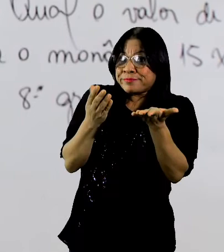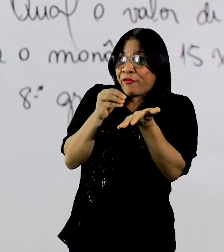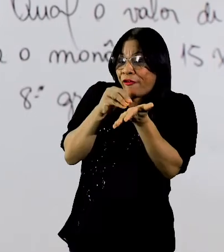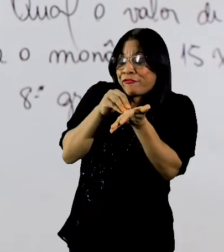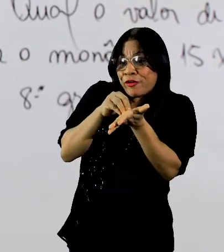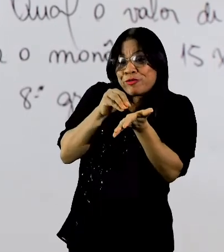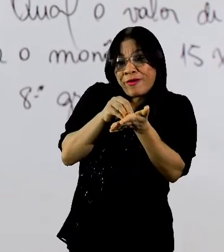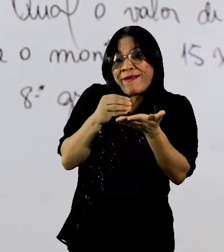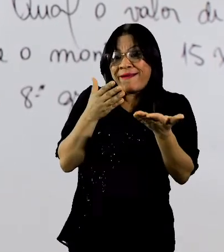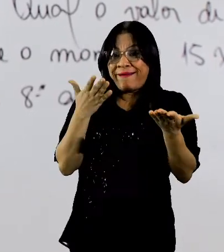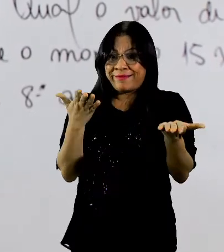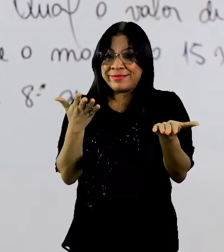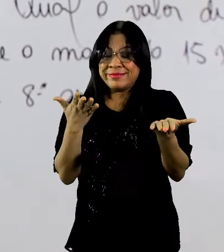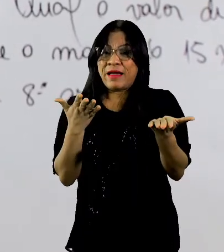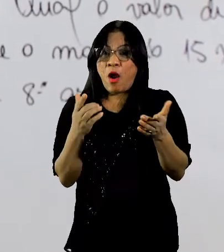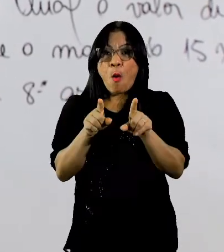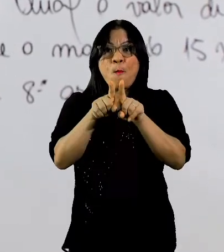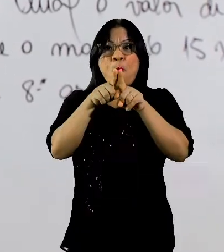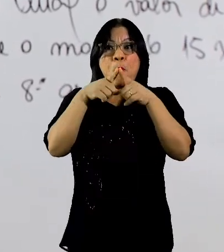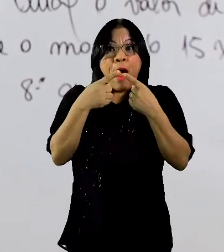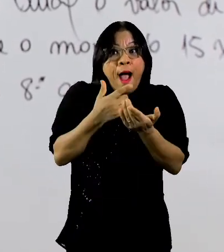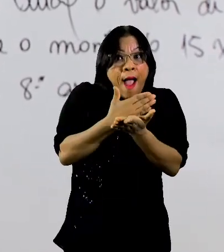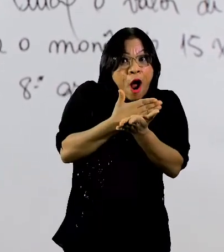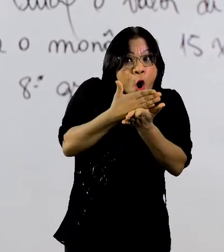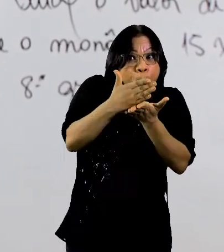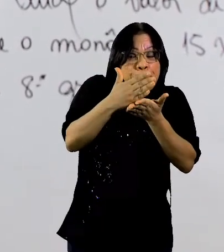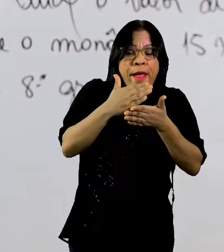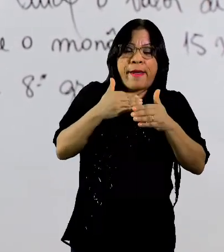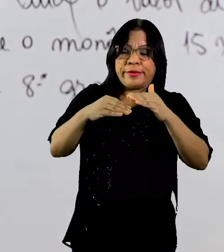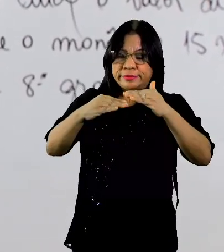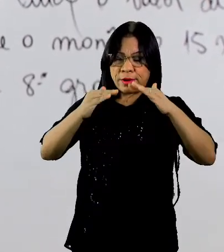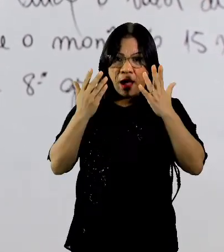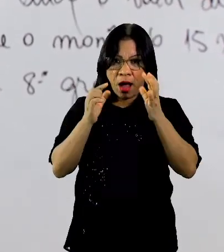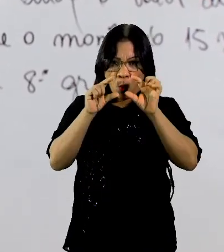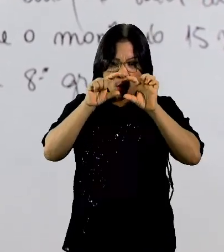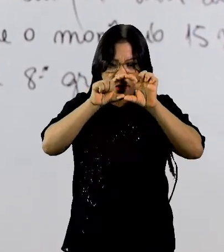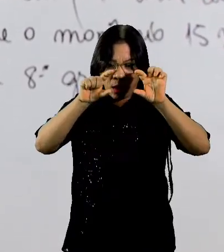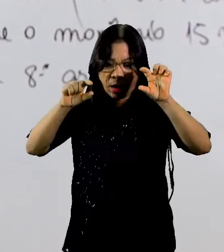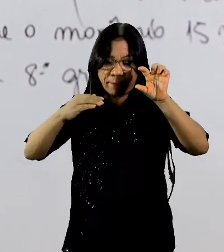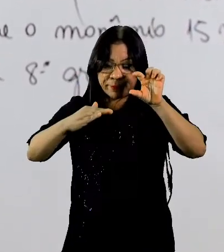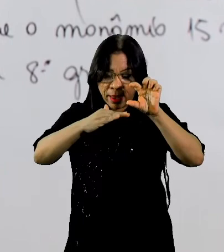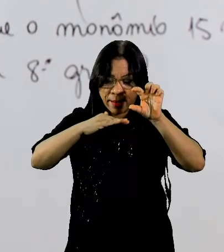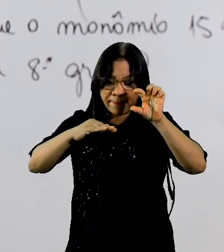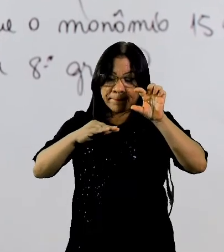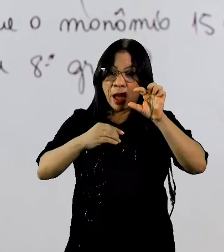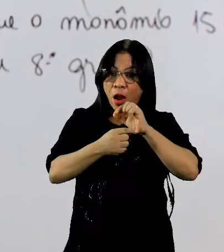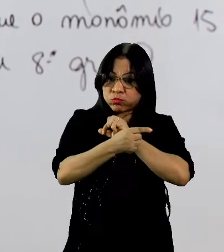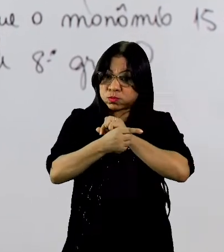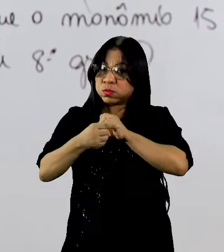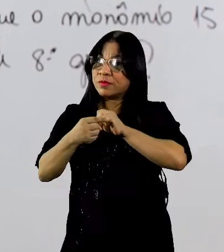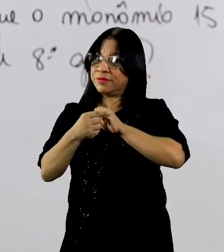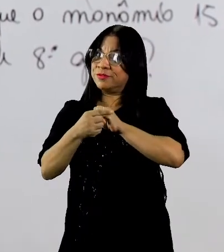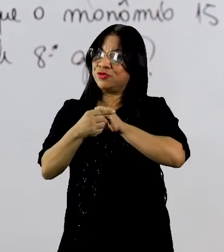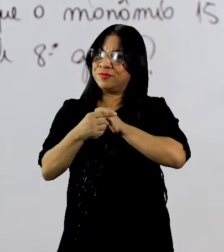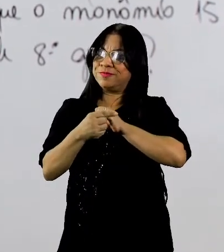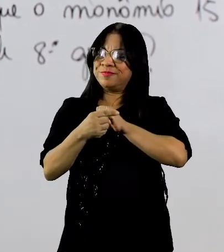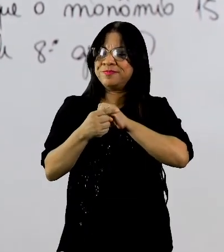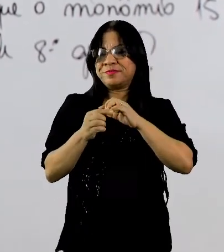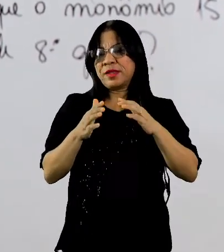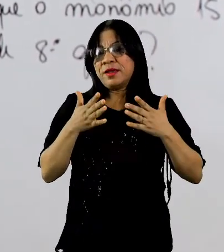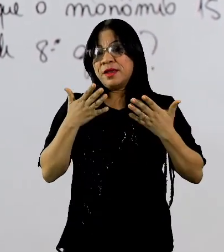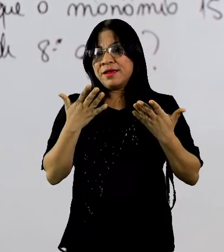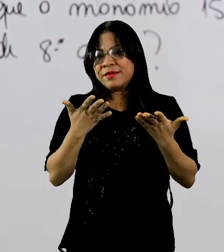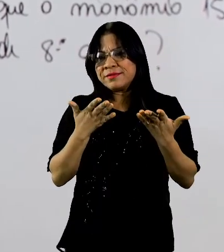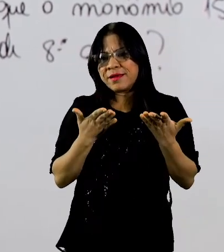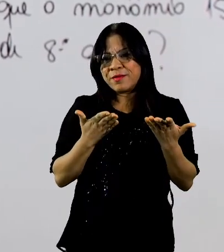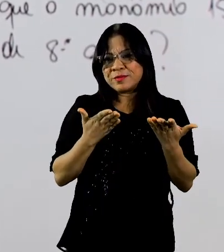ter um número negativo. Quanto que vai ficar faltando para eu quitar a minha dívida? 18, tá? Então, o que eu